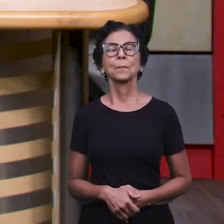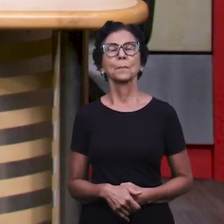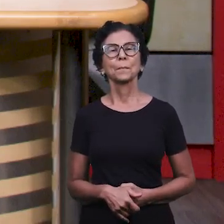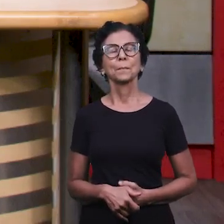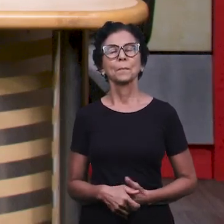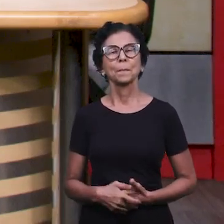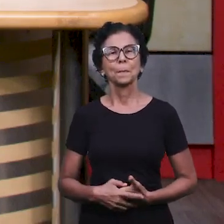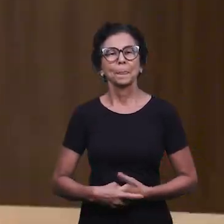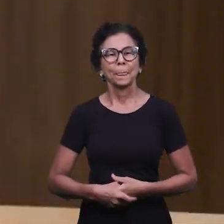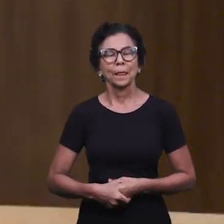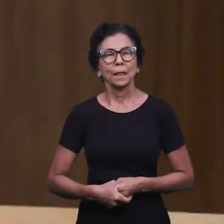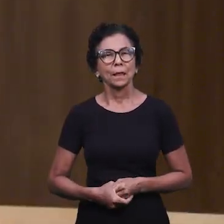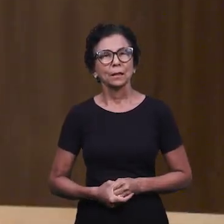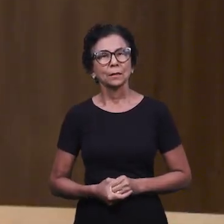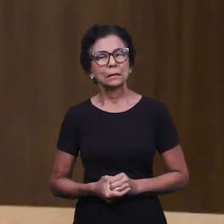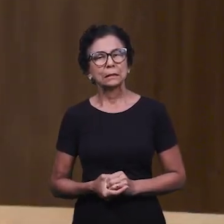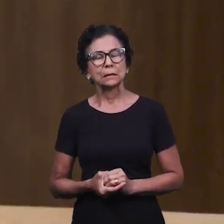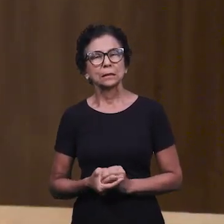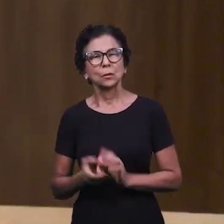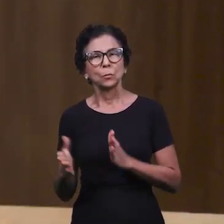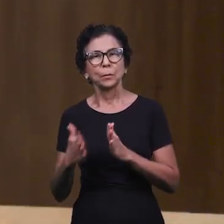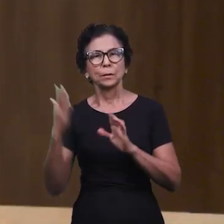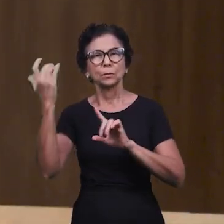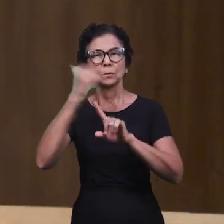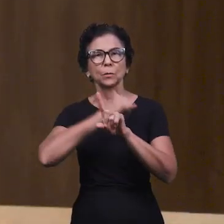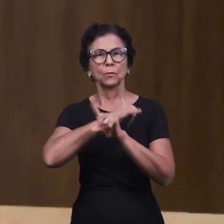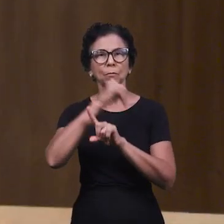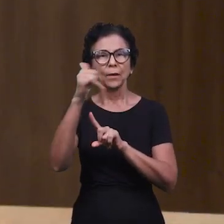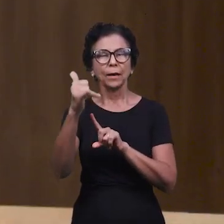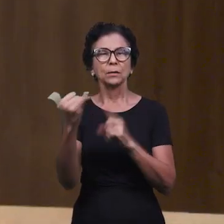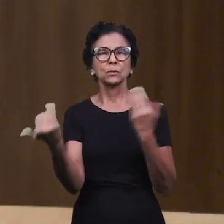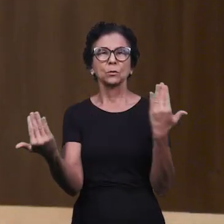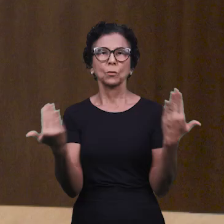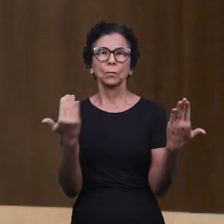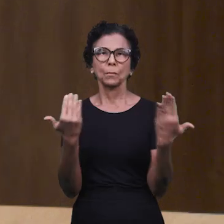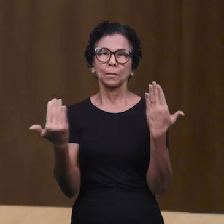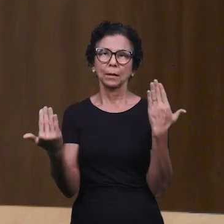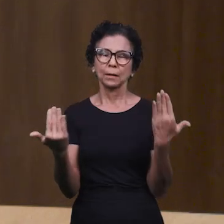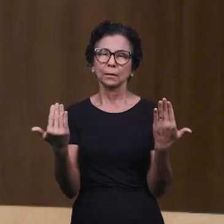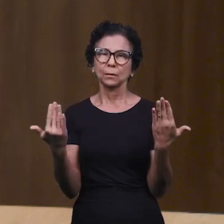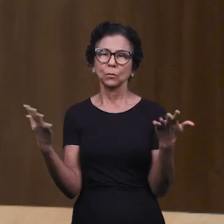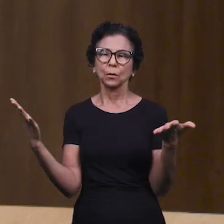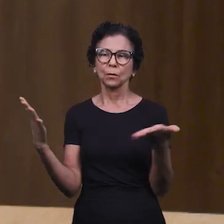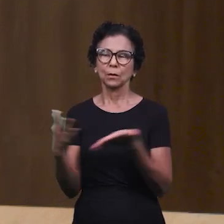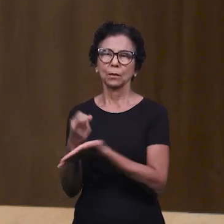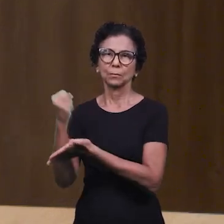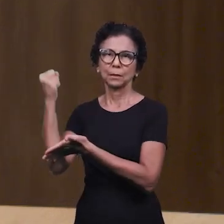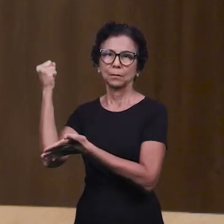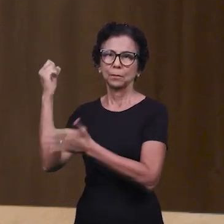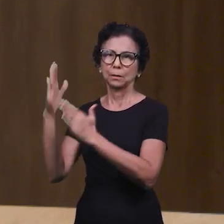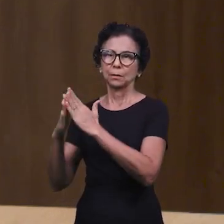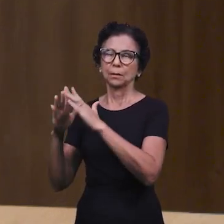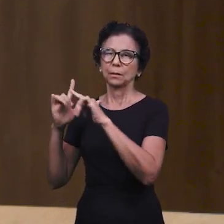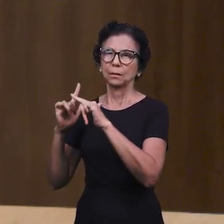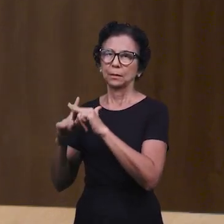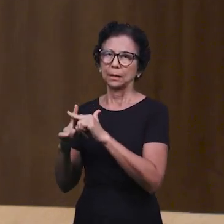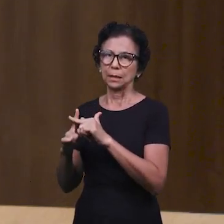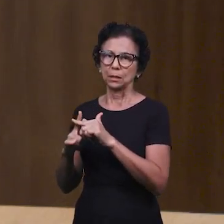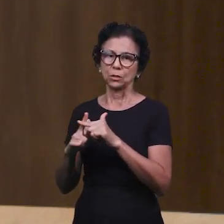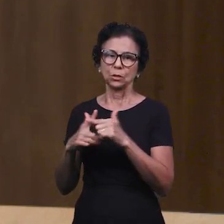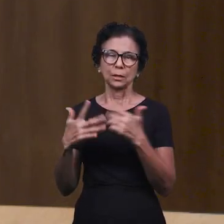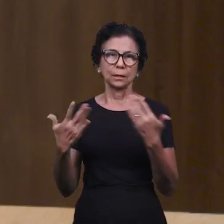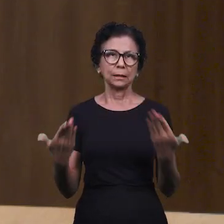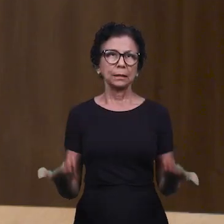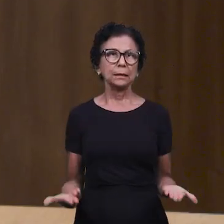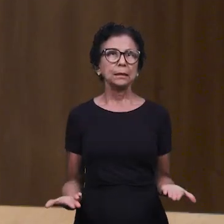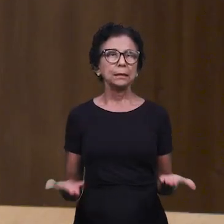associado ao arrebatamento. Do ponto de vista dessa abordagem à partida, o que esse culto